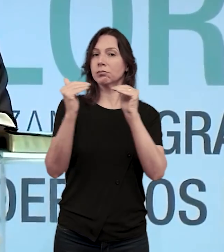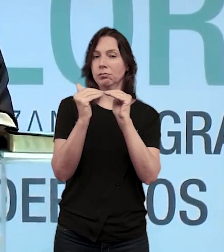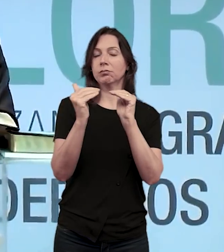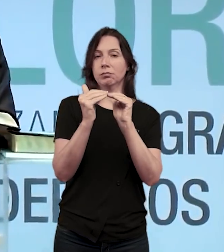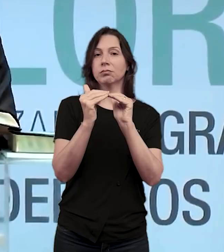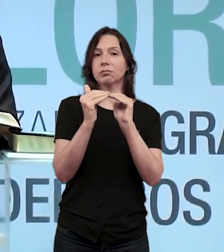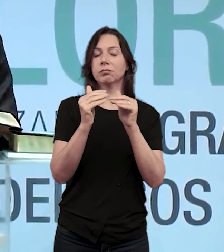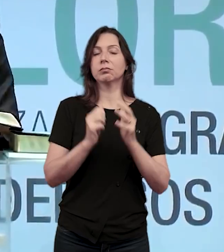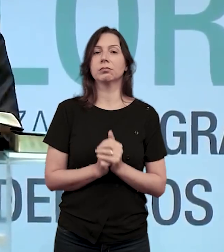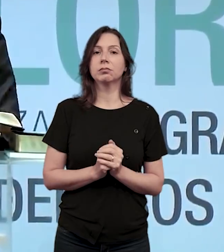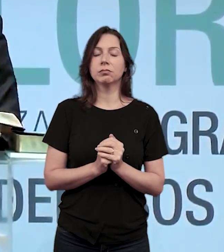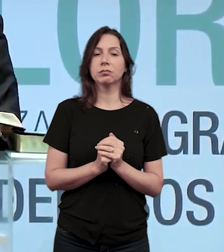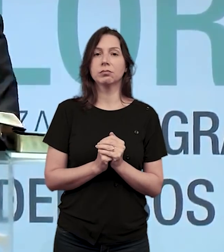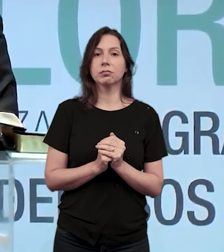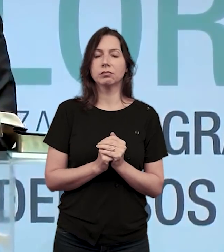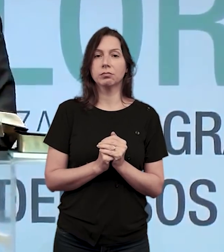concordo.